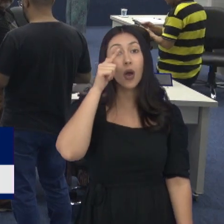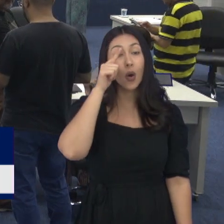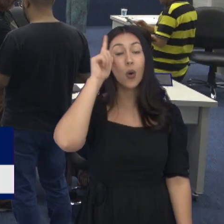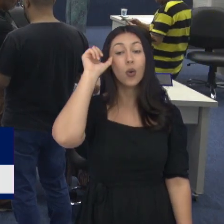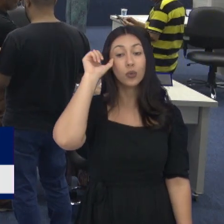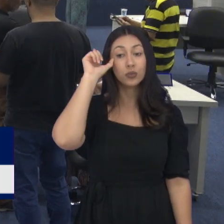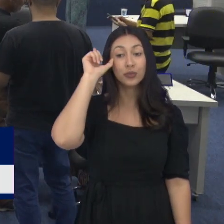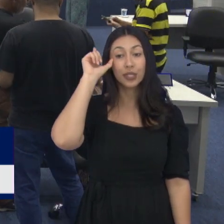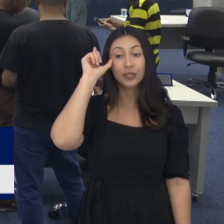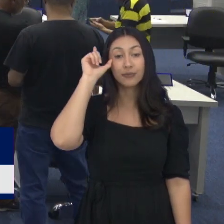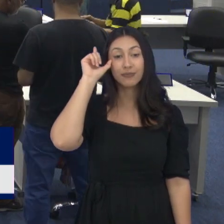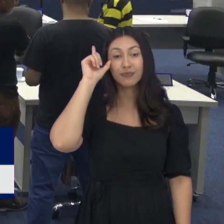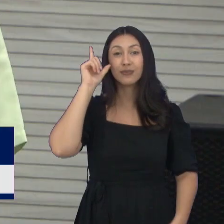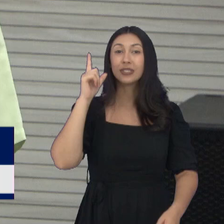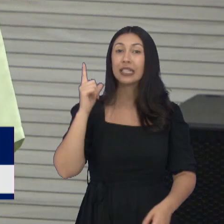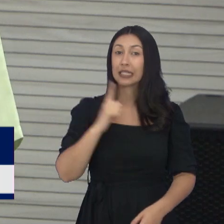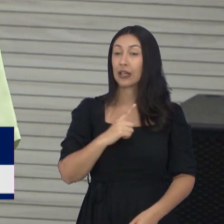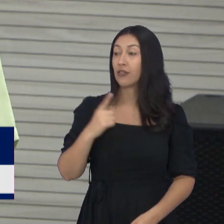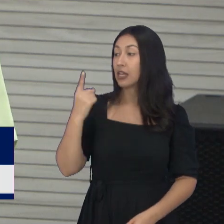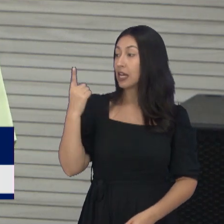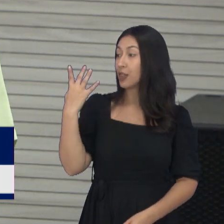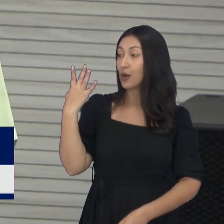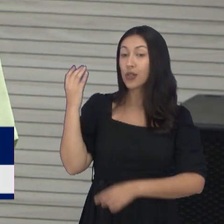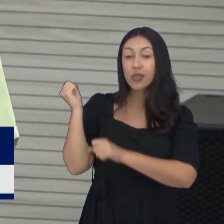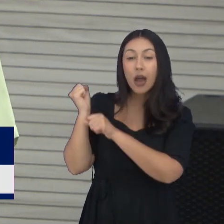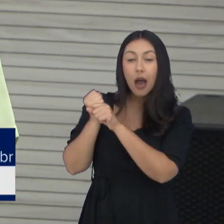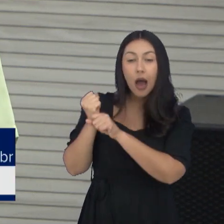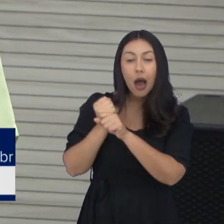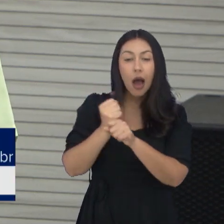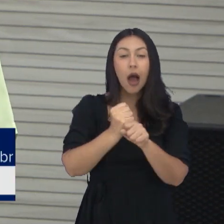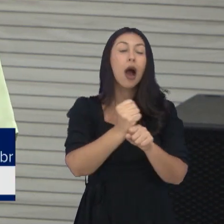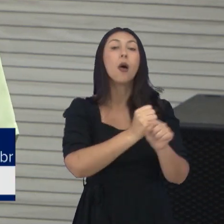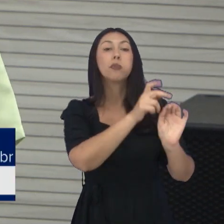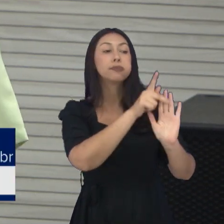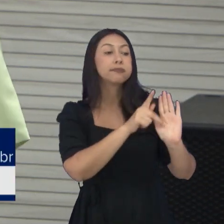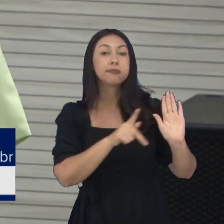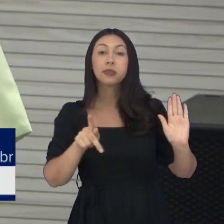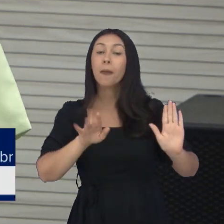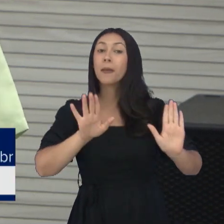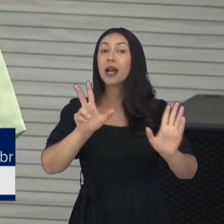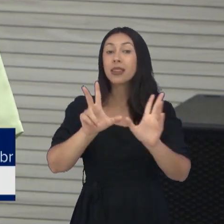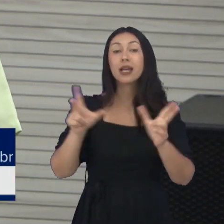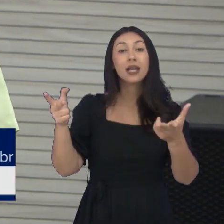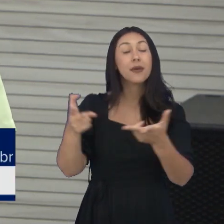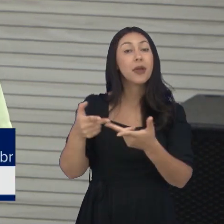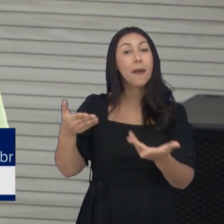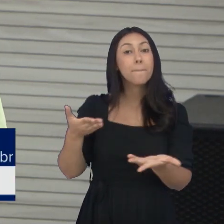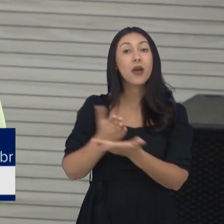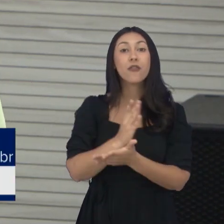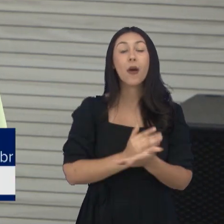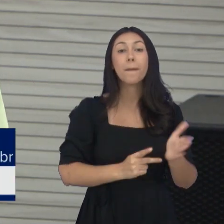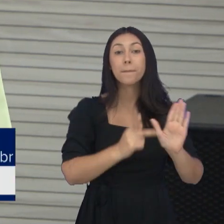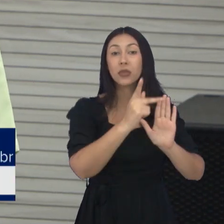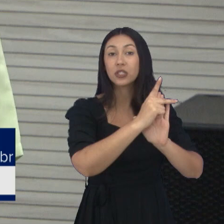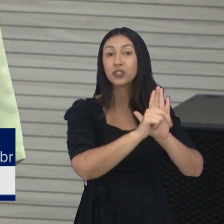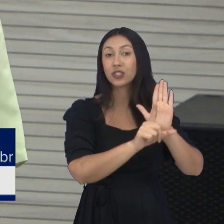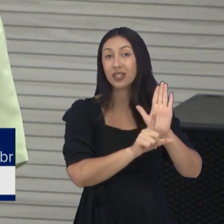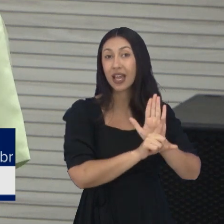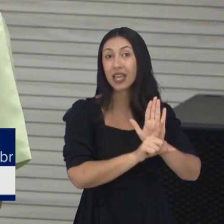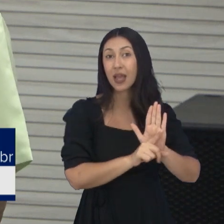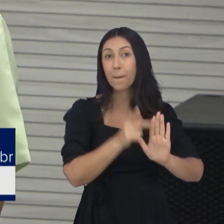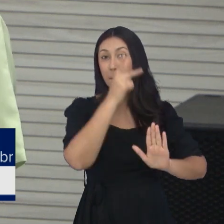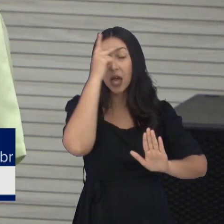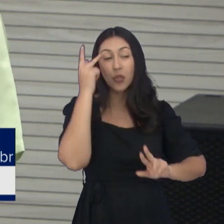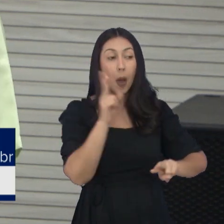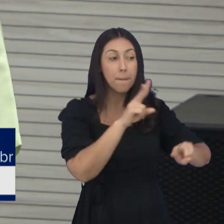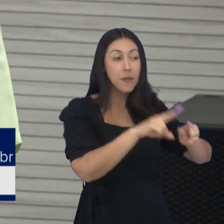presidente, depois de 14 anos tramitando no Congresso, a Câmara aprovou a PL das Saidinhas. O